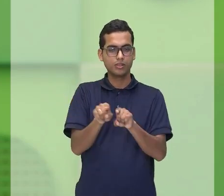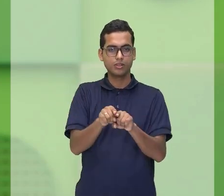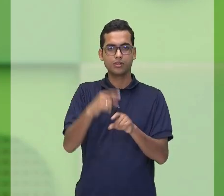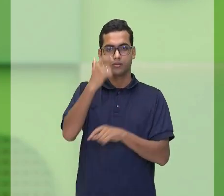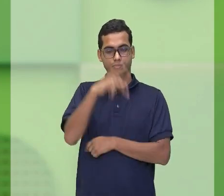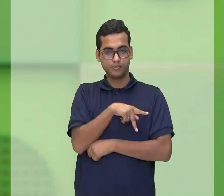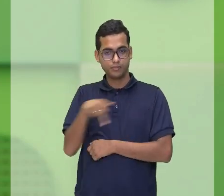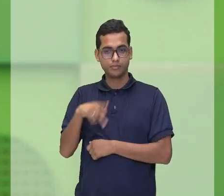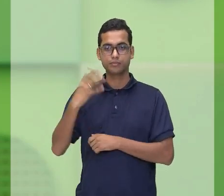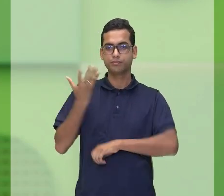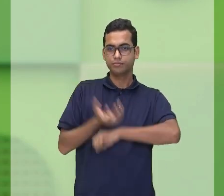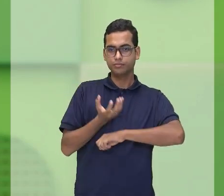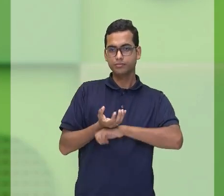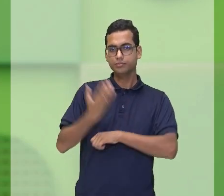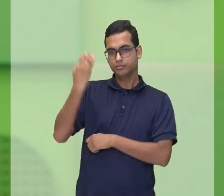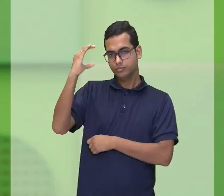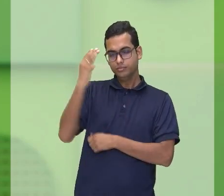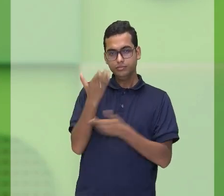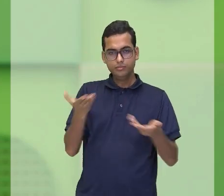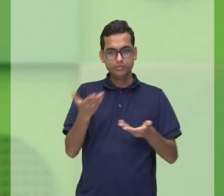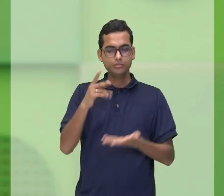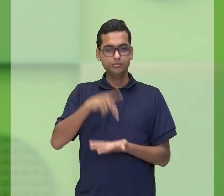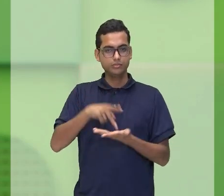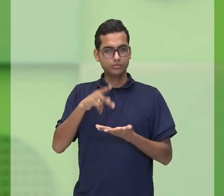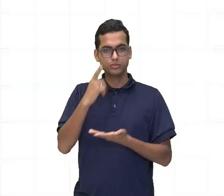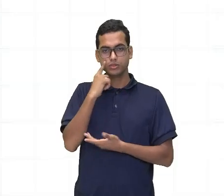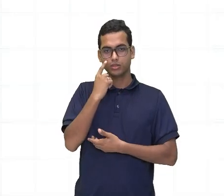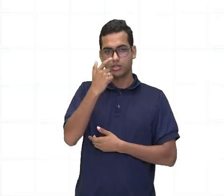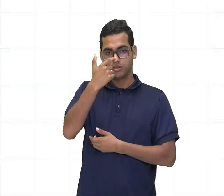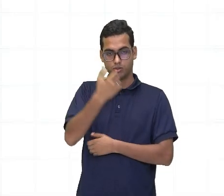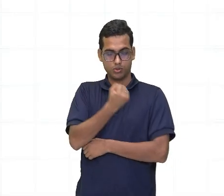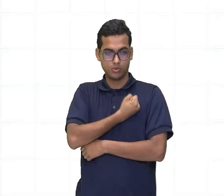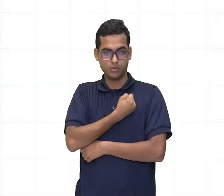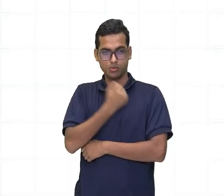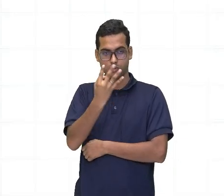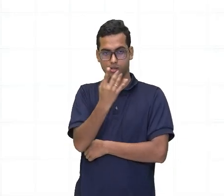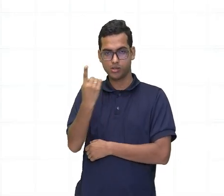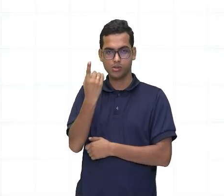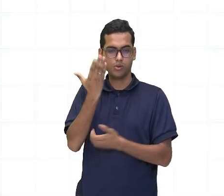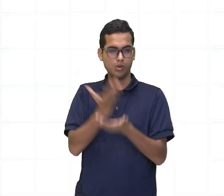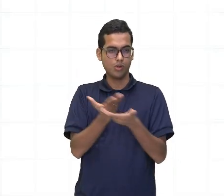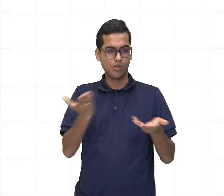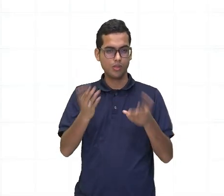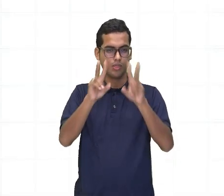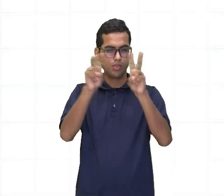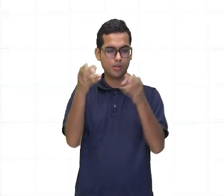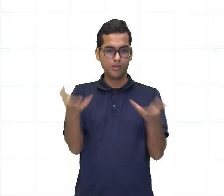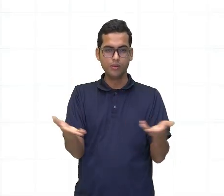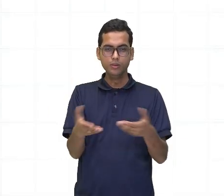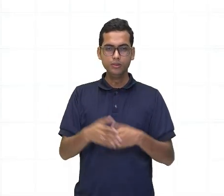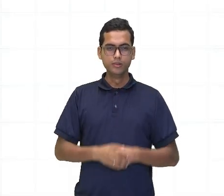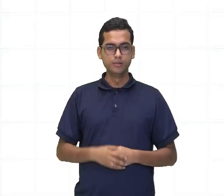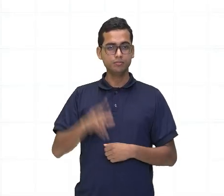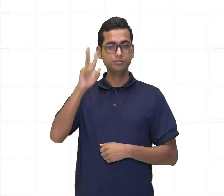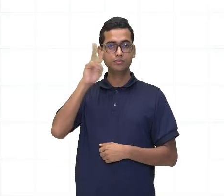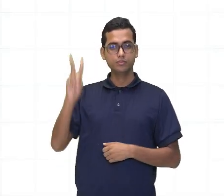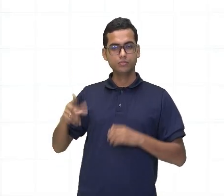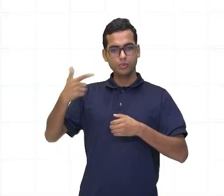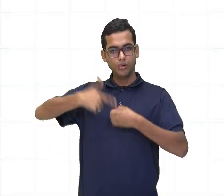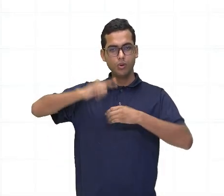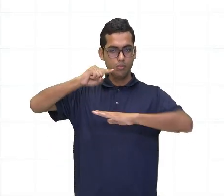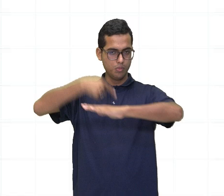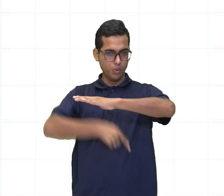Ciências, e vamos para a nossa aula de número 41, com objeto de conhecimento, História dos